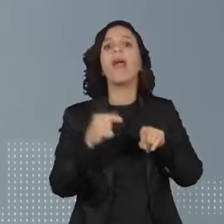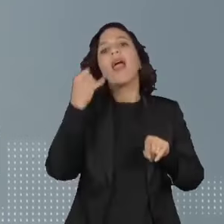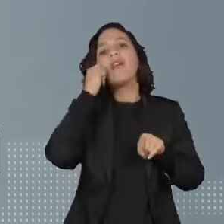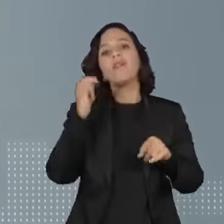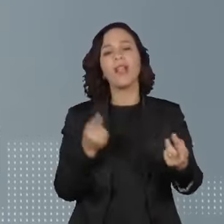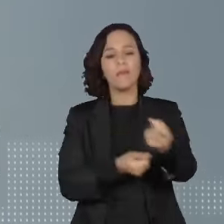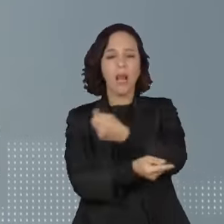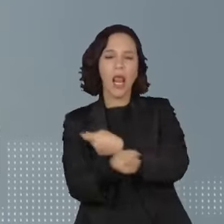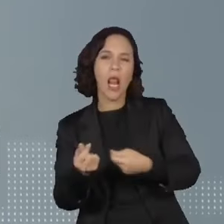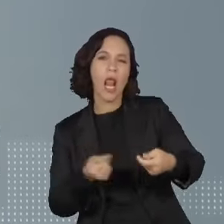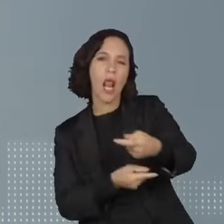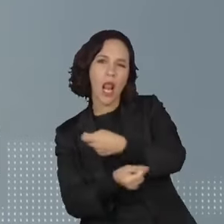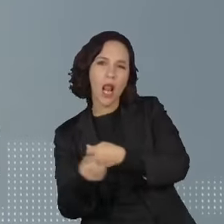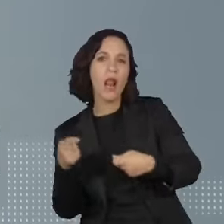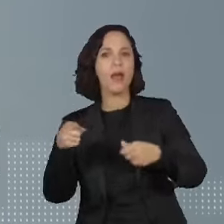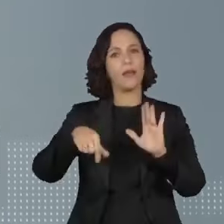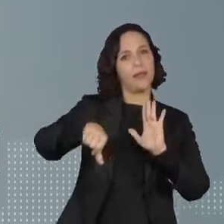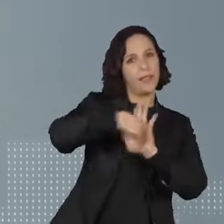dinheiro por parte dos criminosos